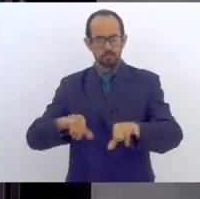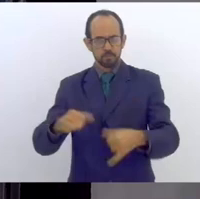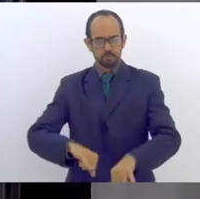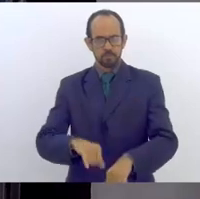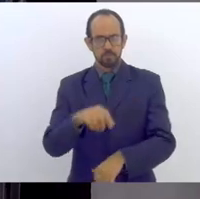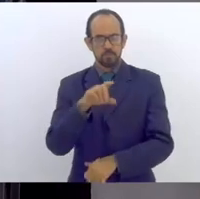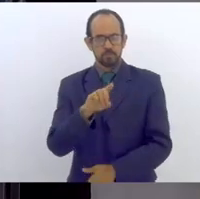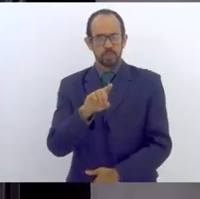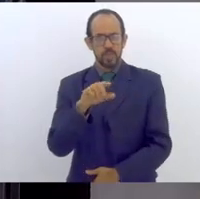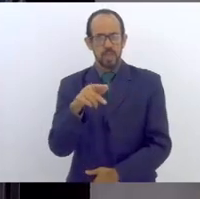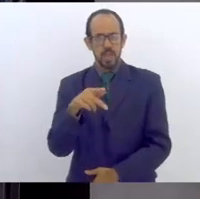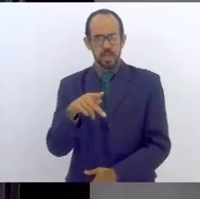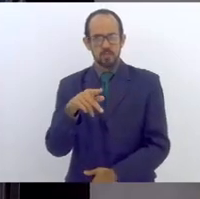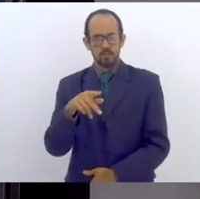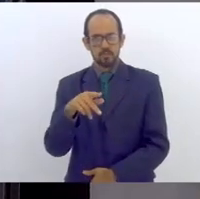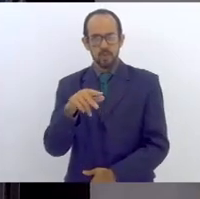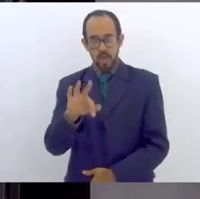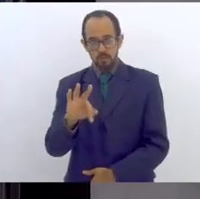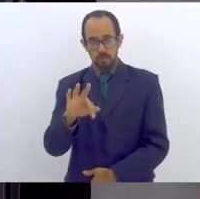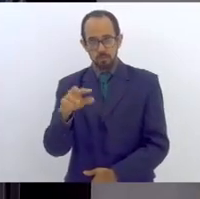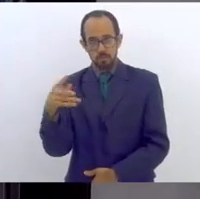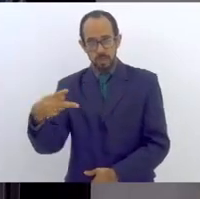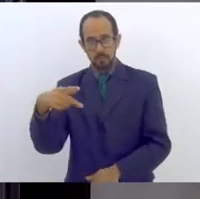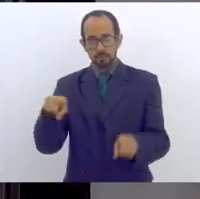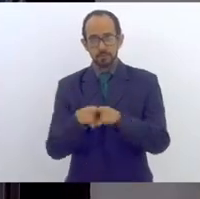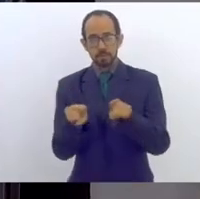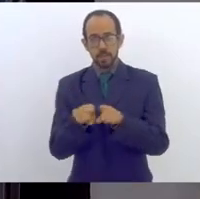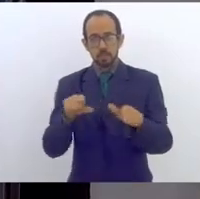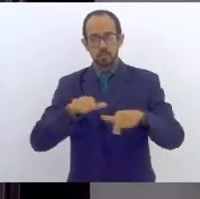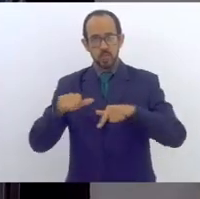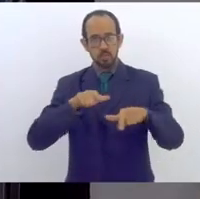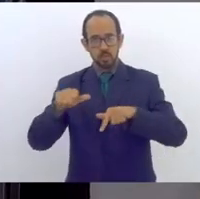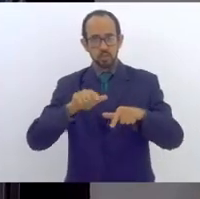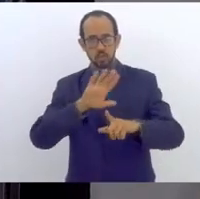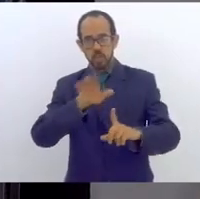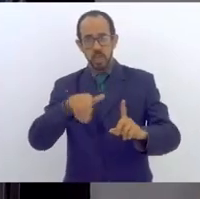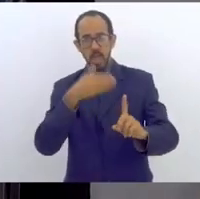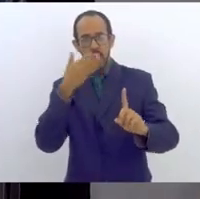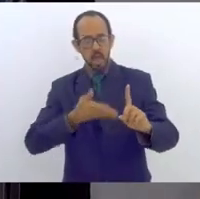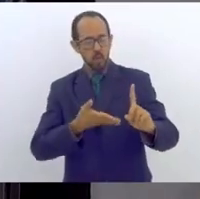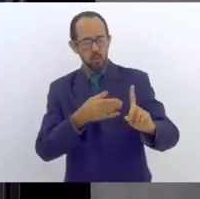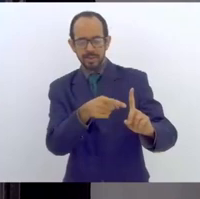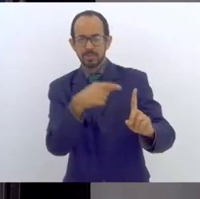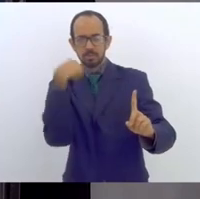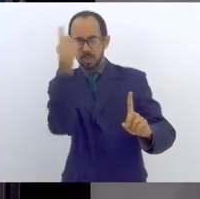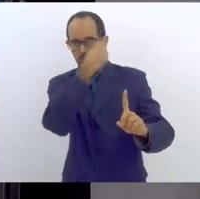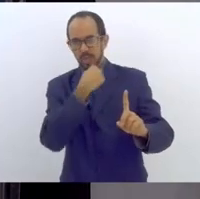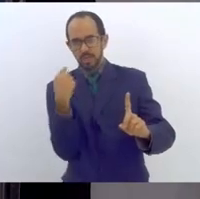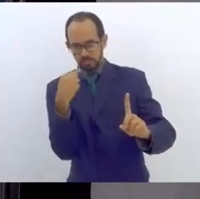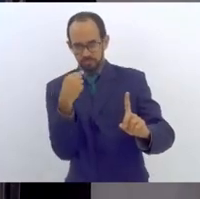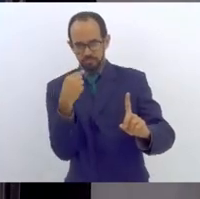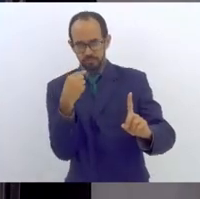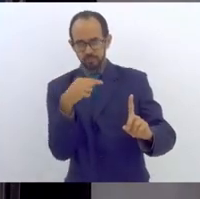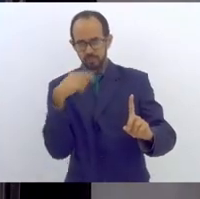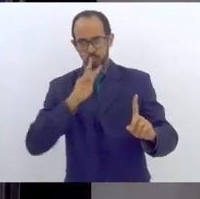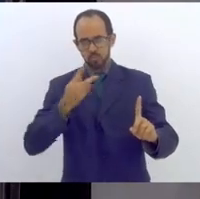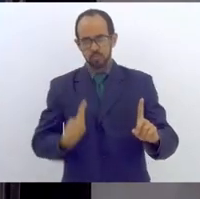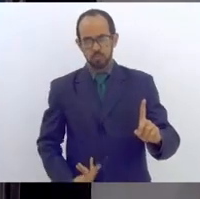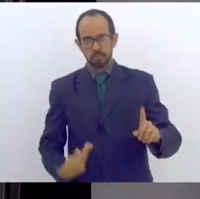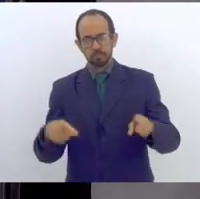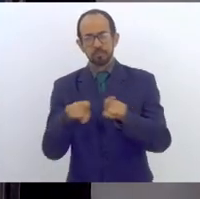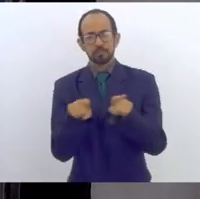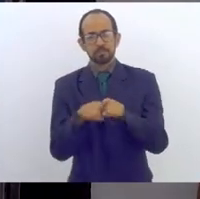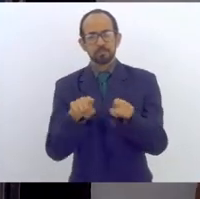os serviços de reconhecimento facial humano existe uma vontade da própria Secretaria de que o serviço dissipidas